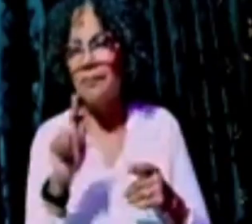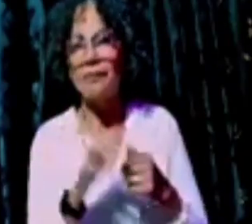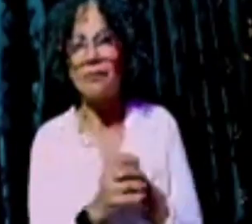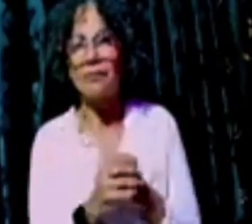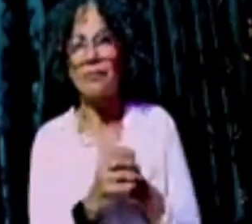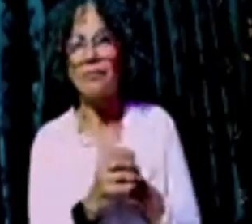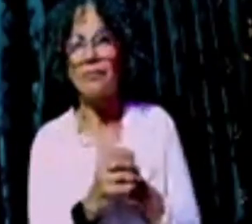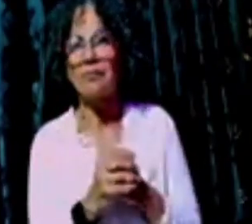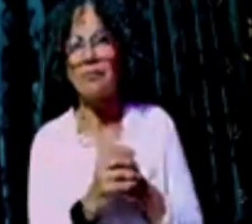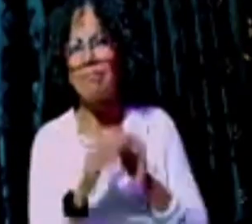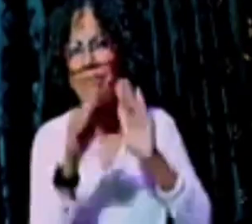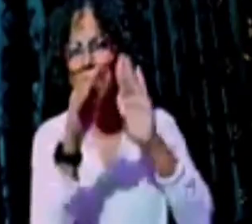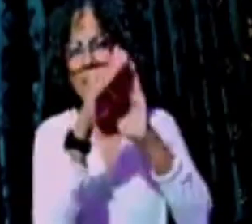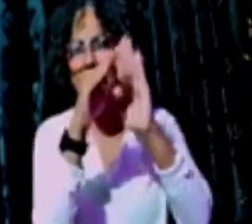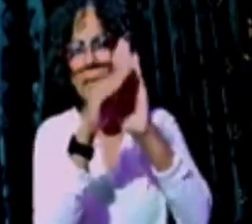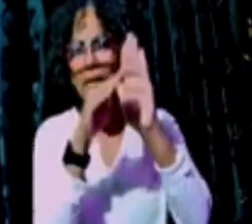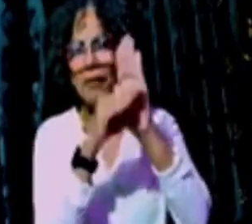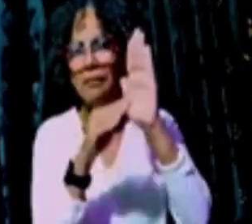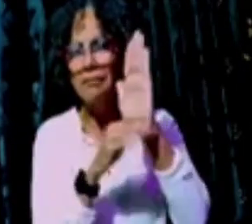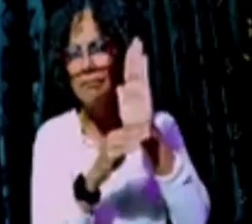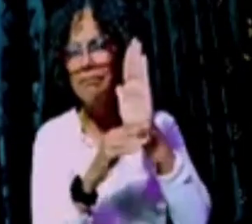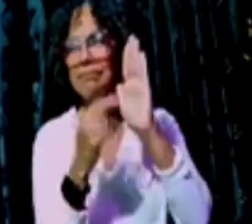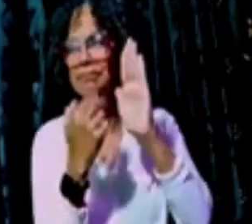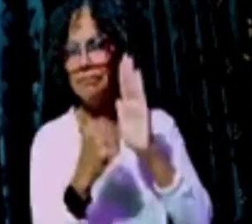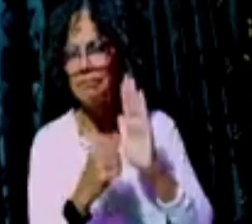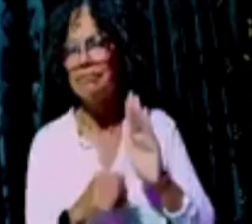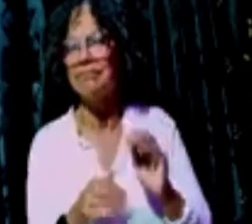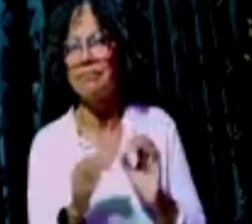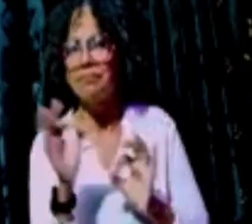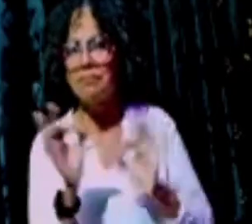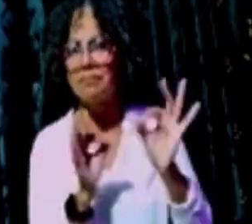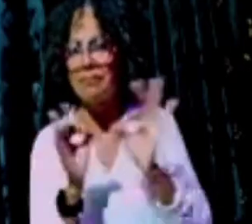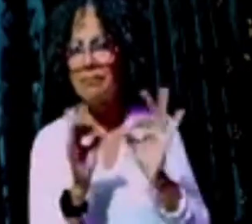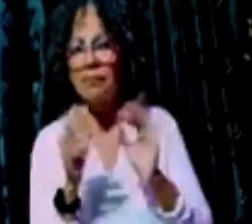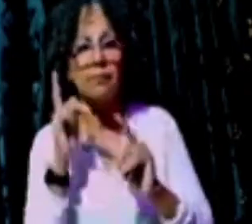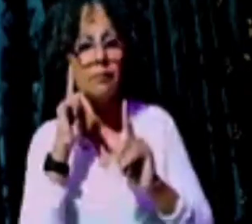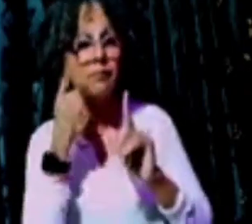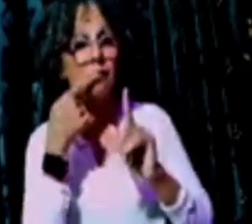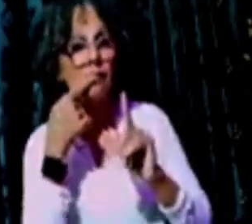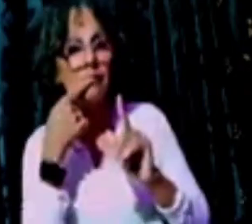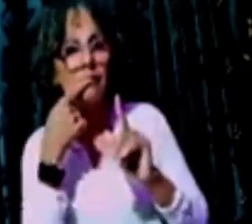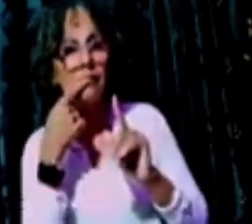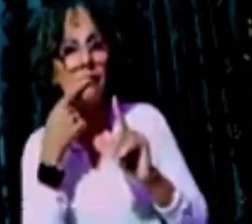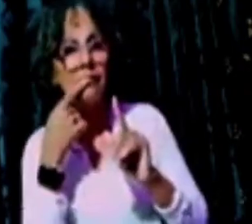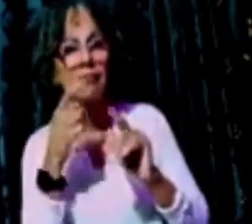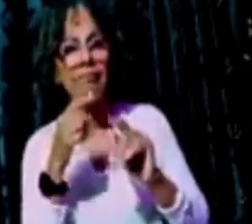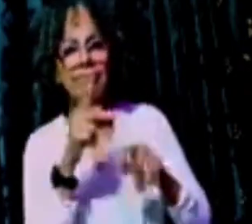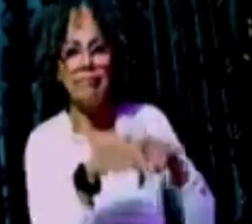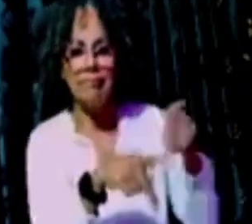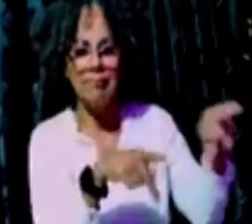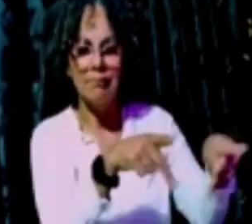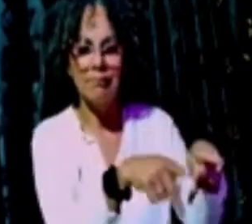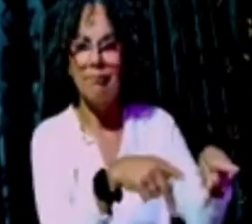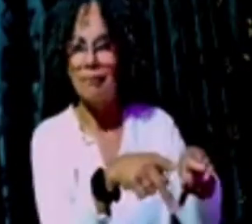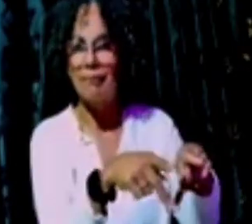ela tem toda uma estrutura de língua. Os surdos, a gente costuma dizer que é um povo.